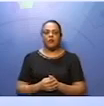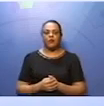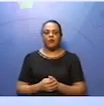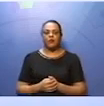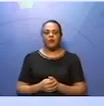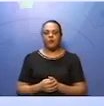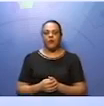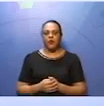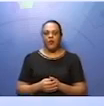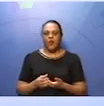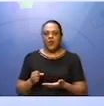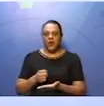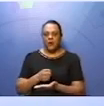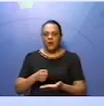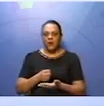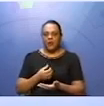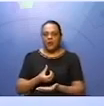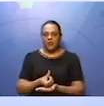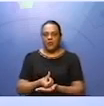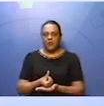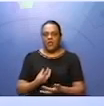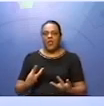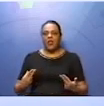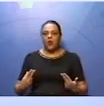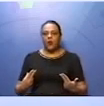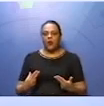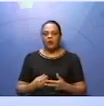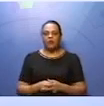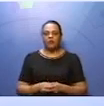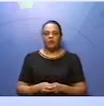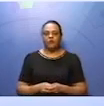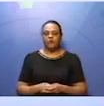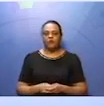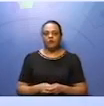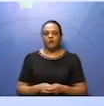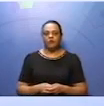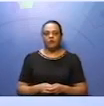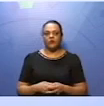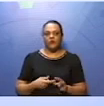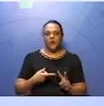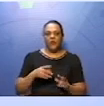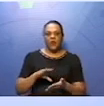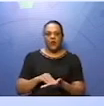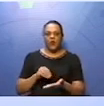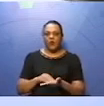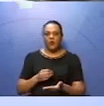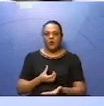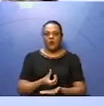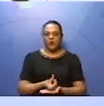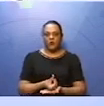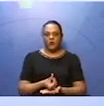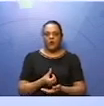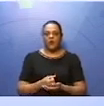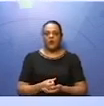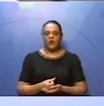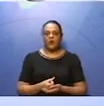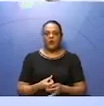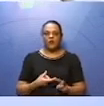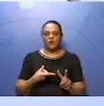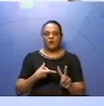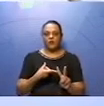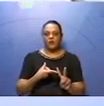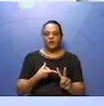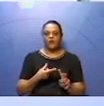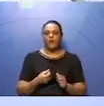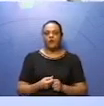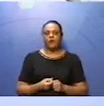Como as bases são iguais, tem a propriedade. Então copia a base, que é o 6. Copiei o 6